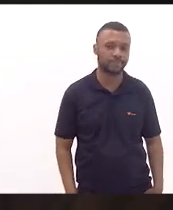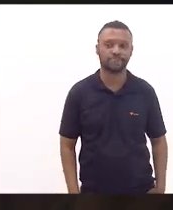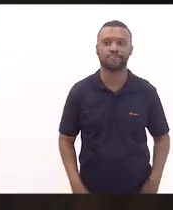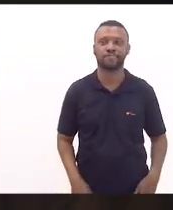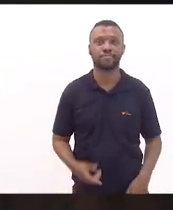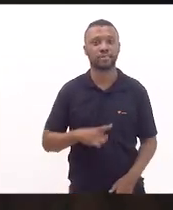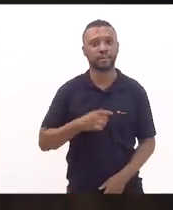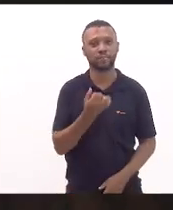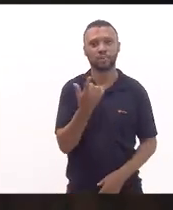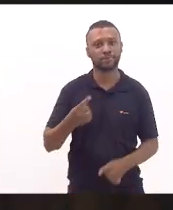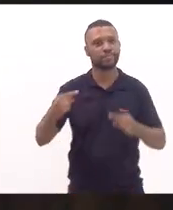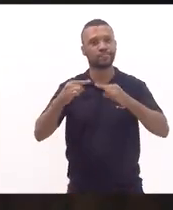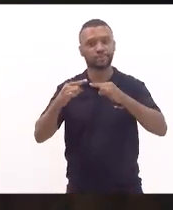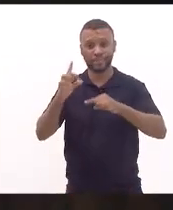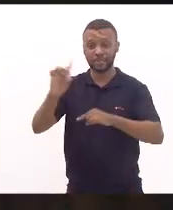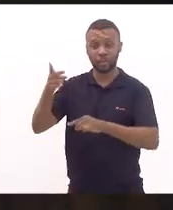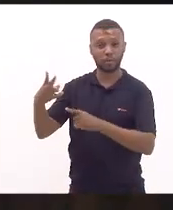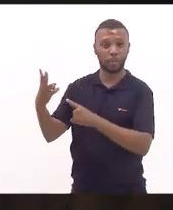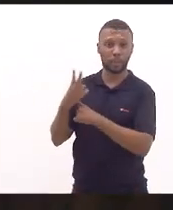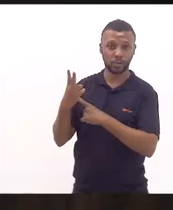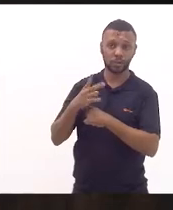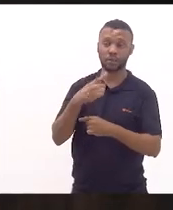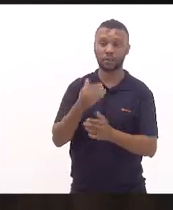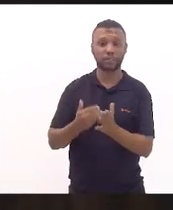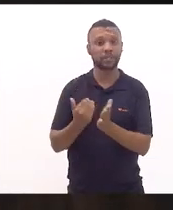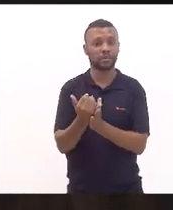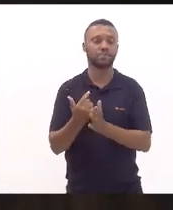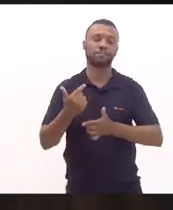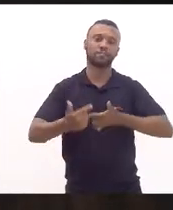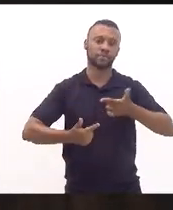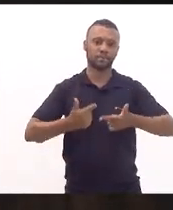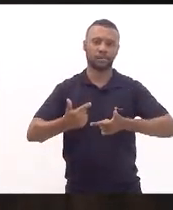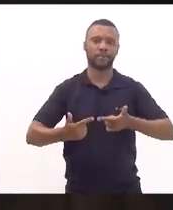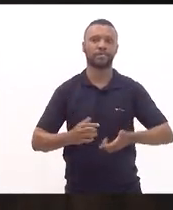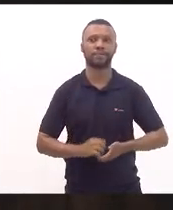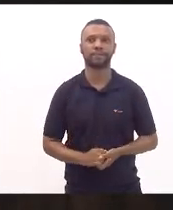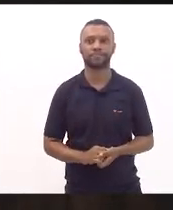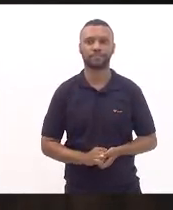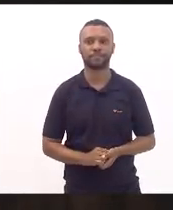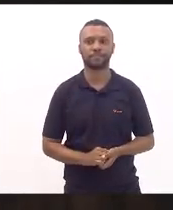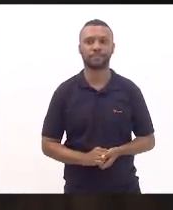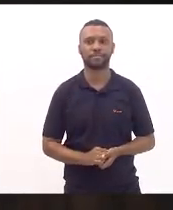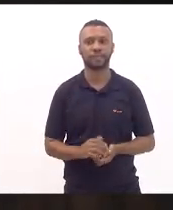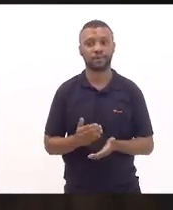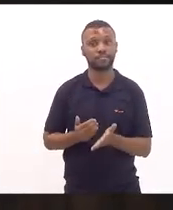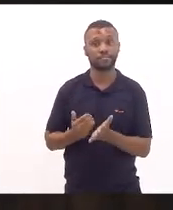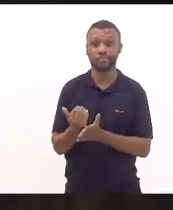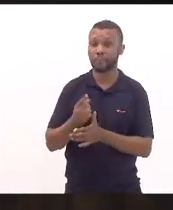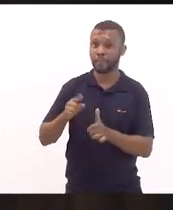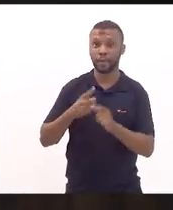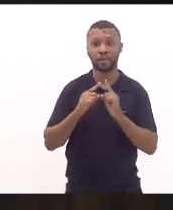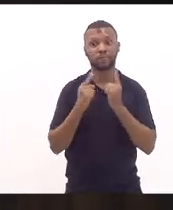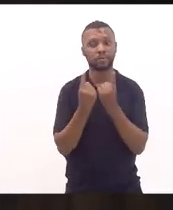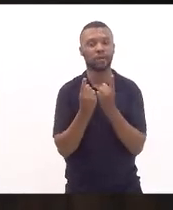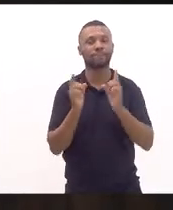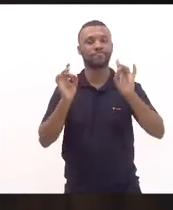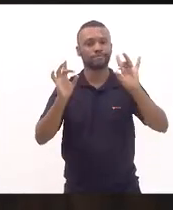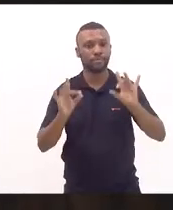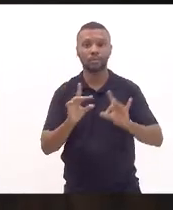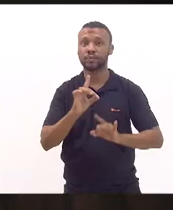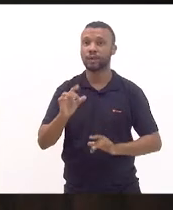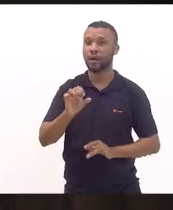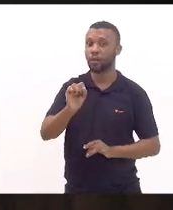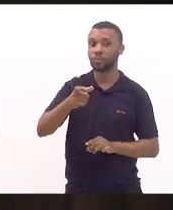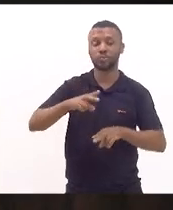Havendo número legal sobre a proteção de Deus, iniciamos os nossos trabalhos. Está aberta a primeira sessão extraordinária do dia